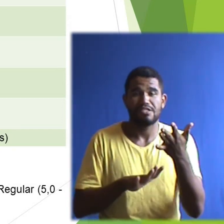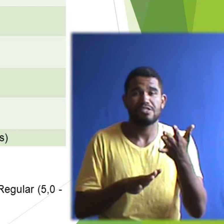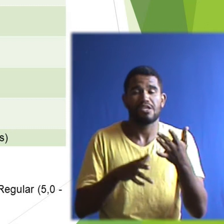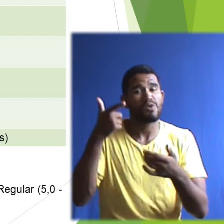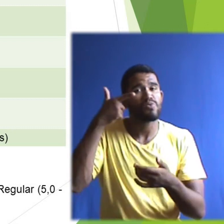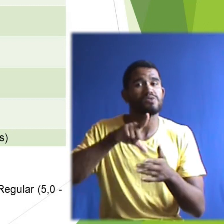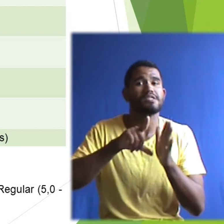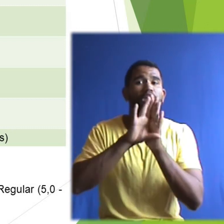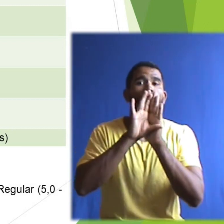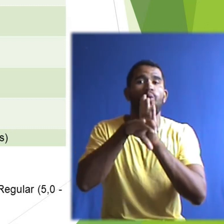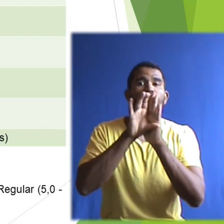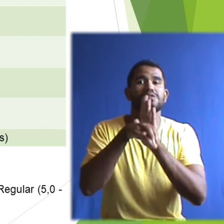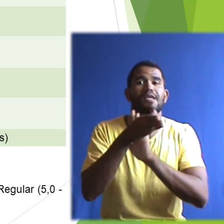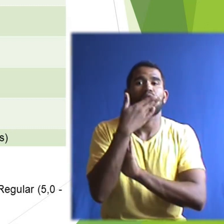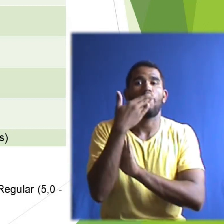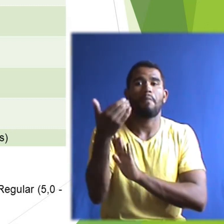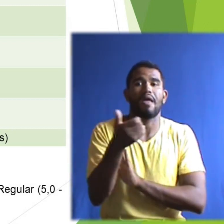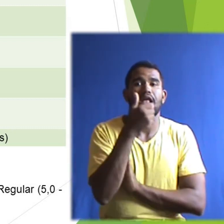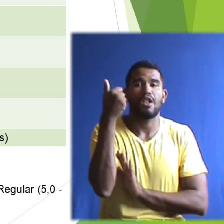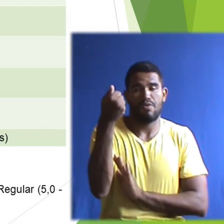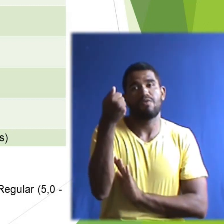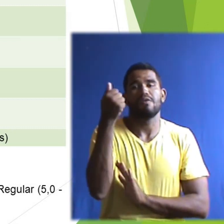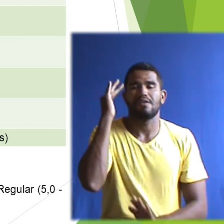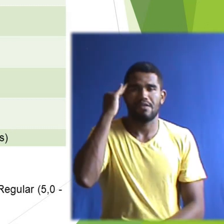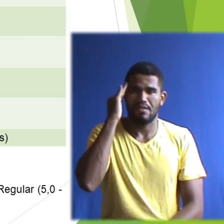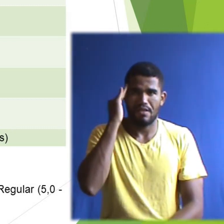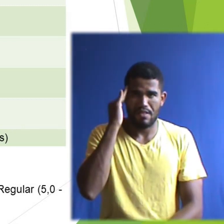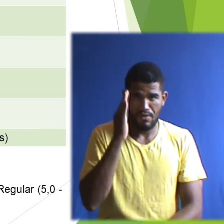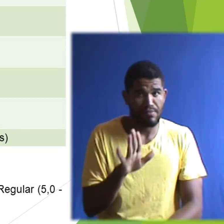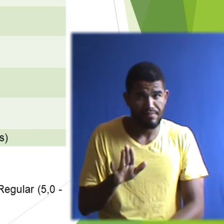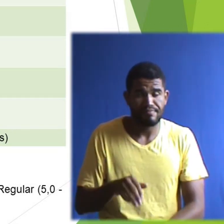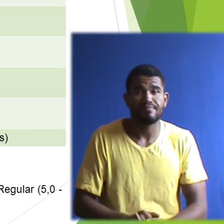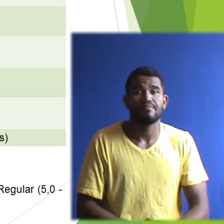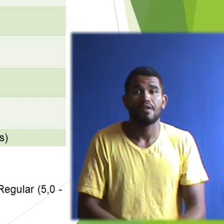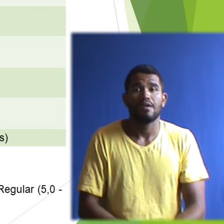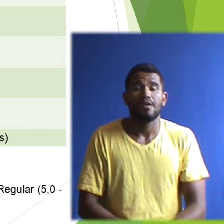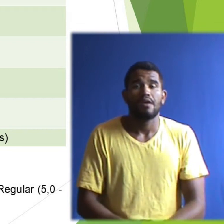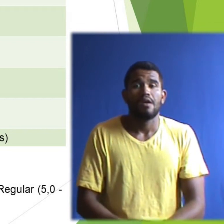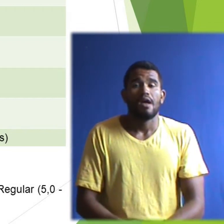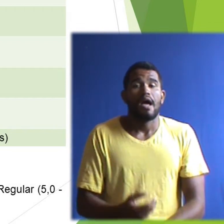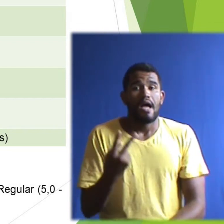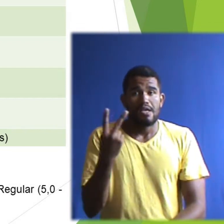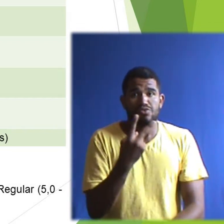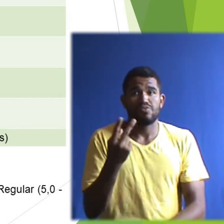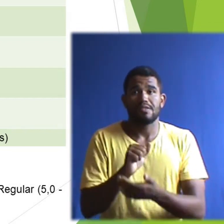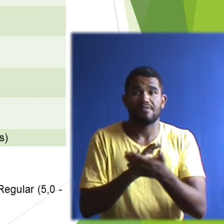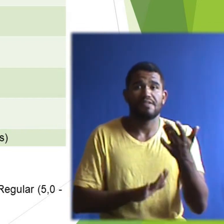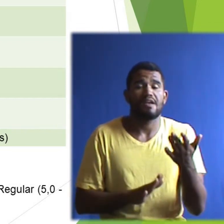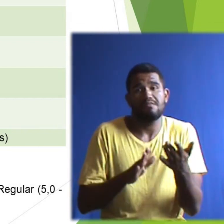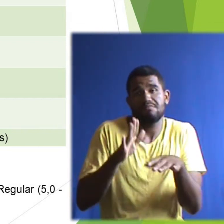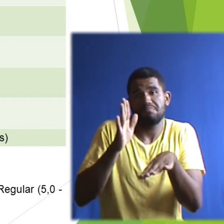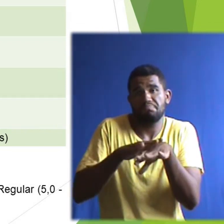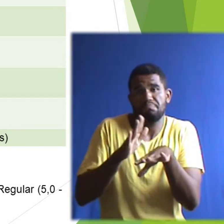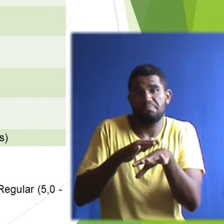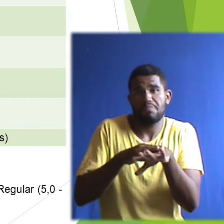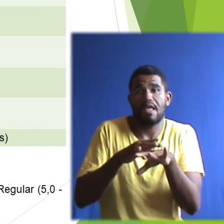a atividade 5, que também é obrigatória, que é que vocês agora vão fazer uma videoaula ensinando algum conteúdo de